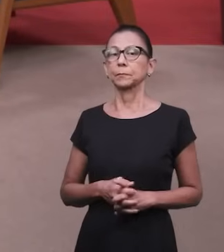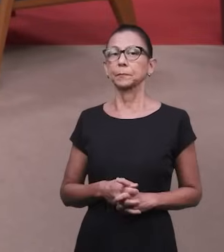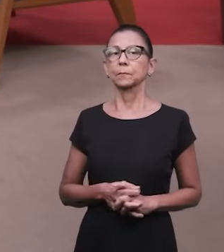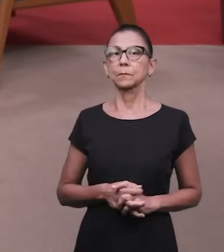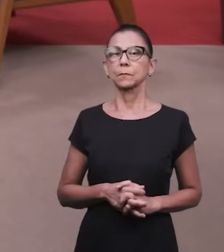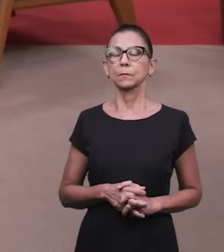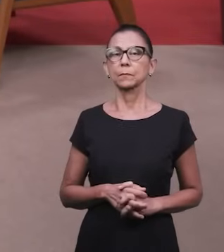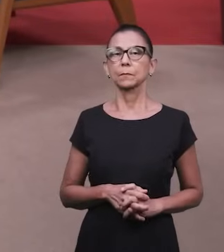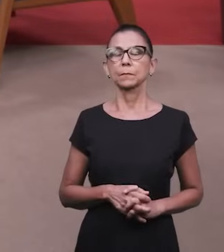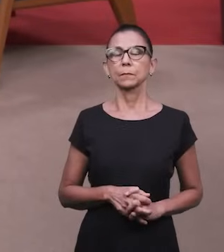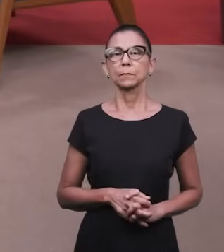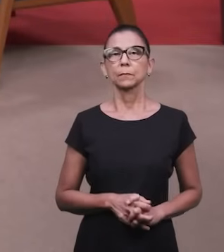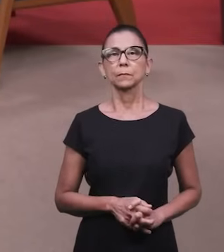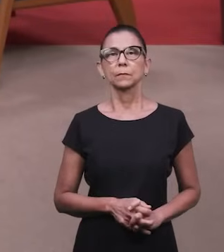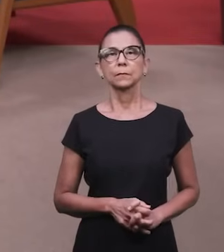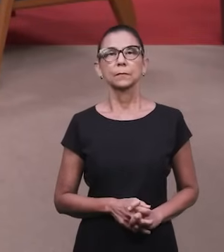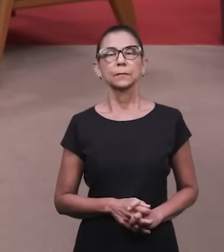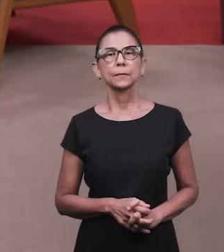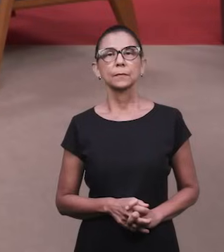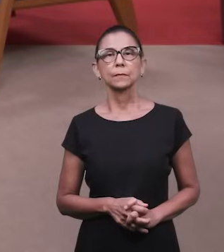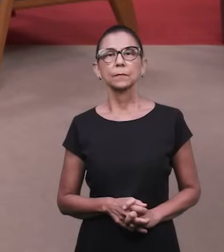que eu preciso